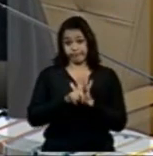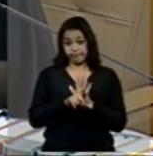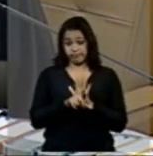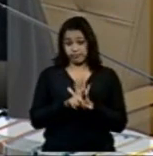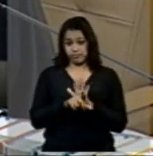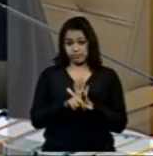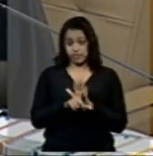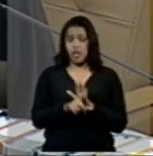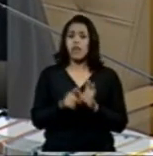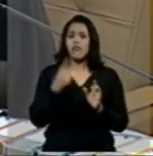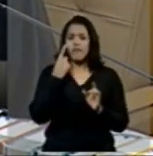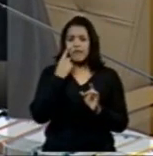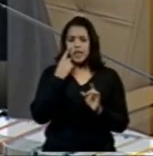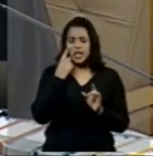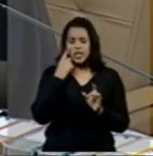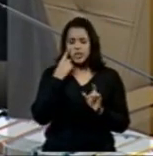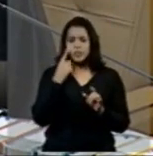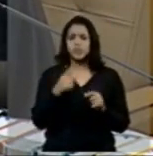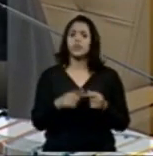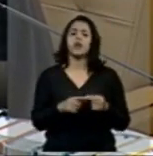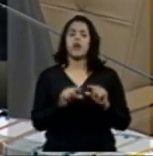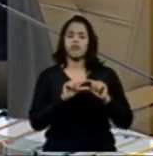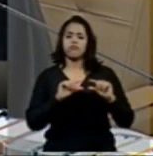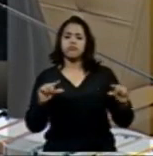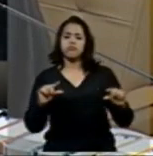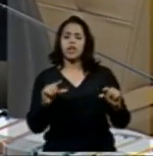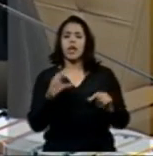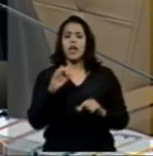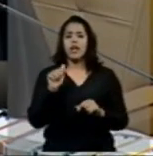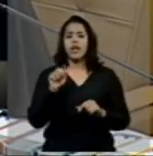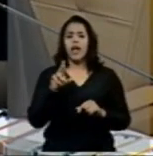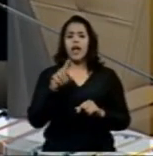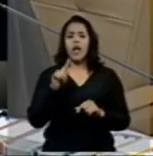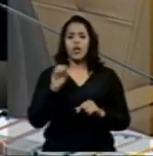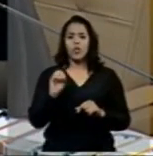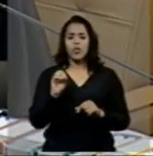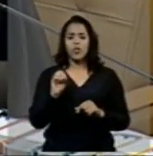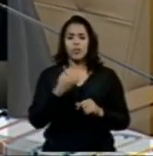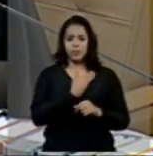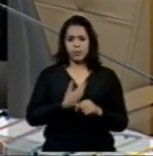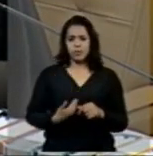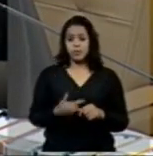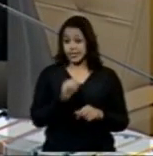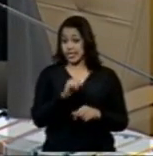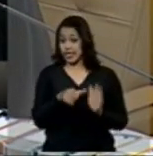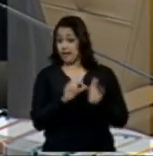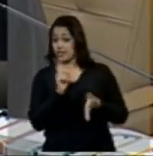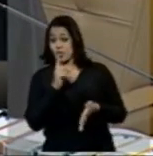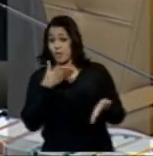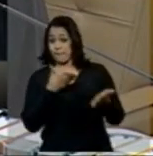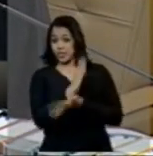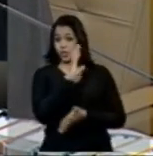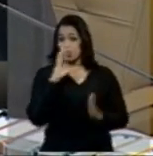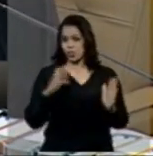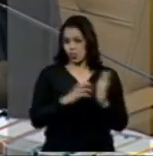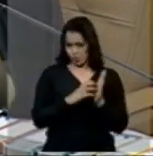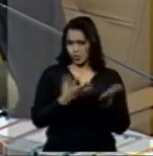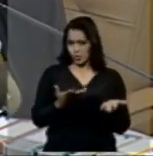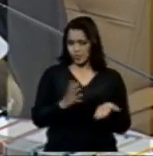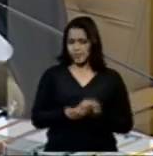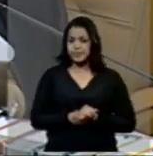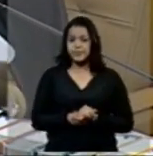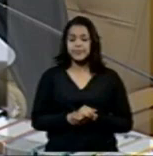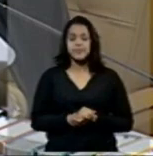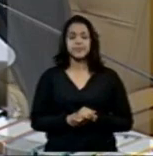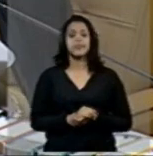vedação constitucional do acesso a cargo público sem aprovação prévia em concurso público. Com a